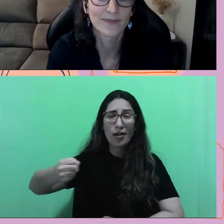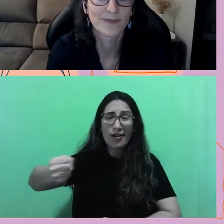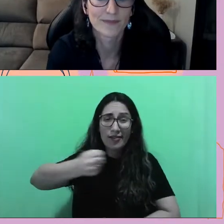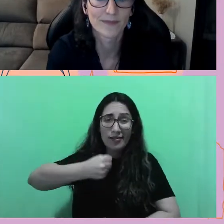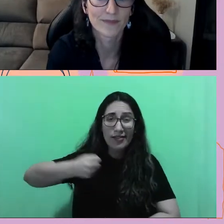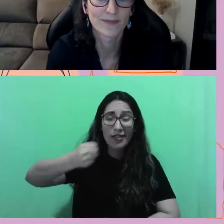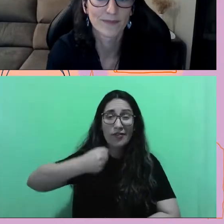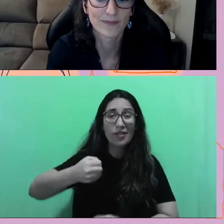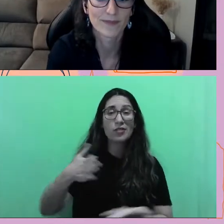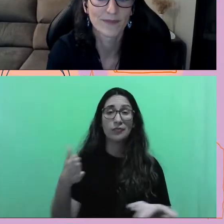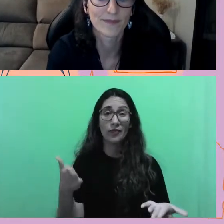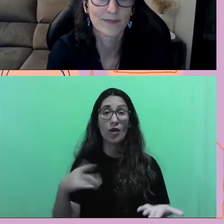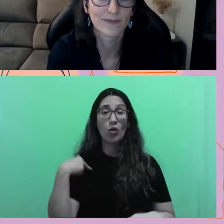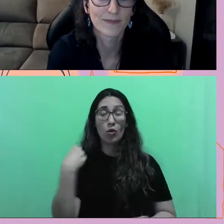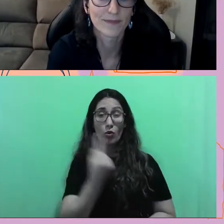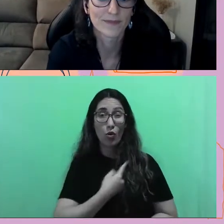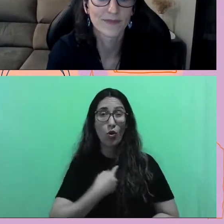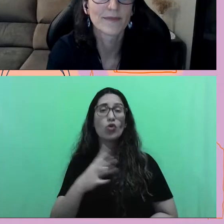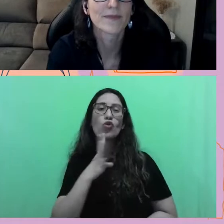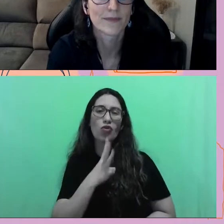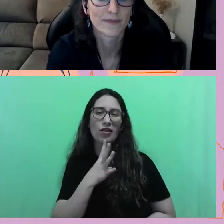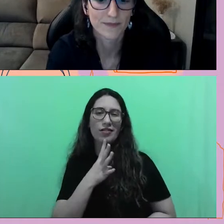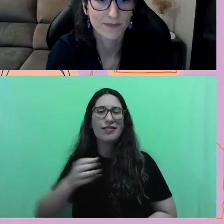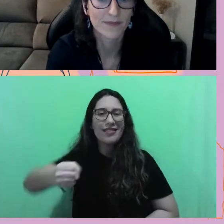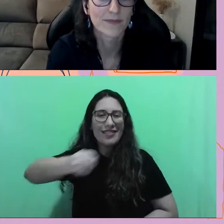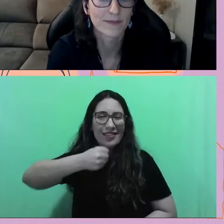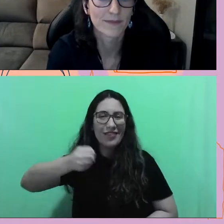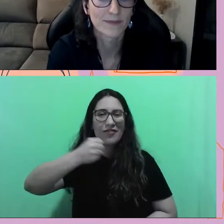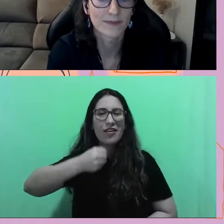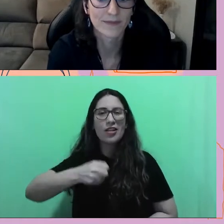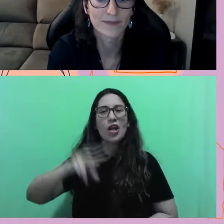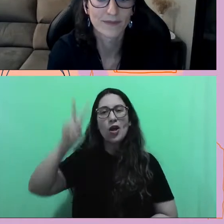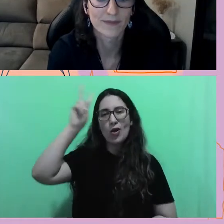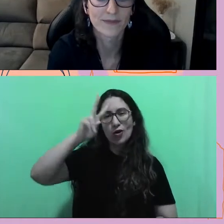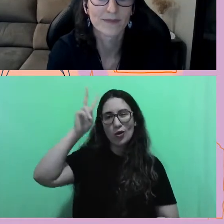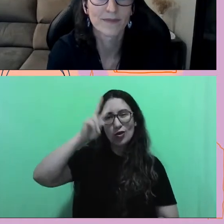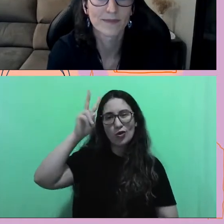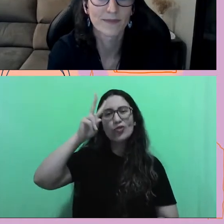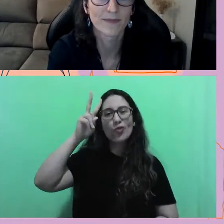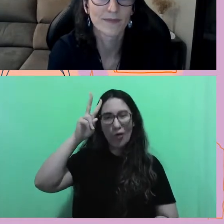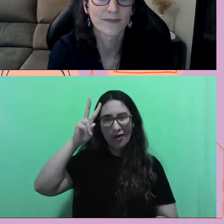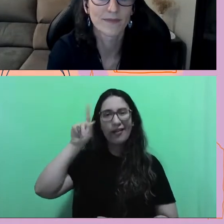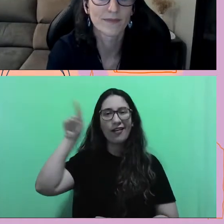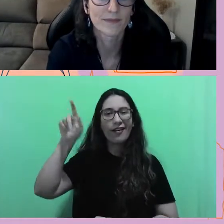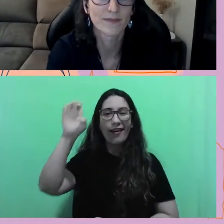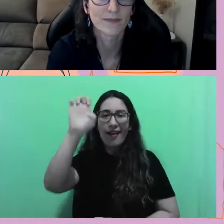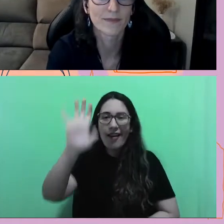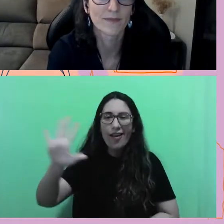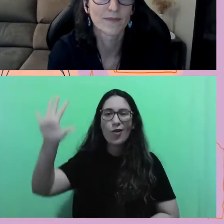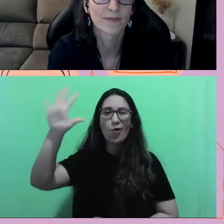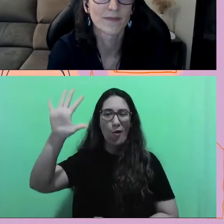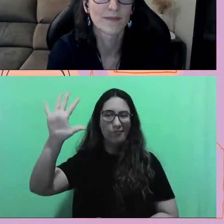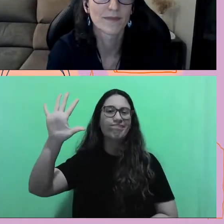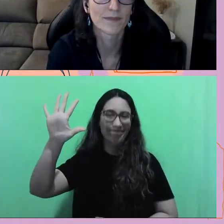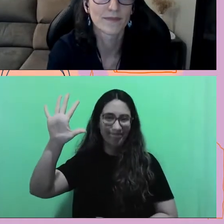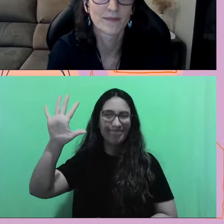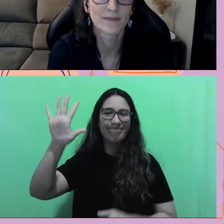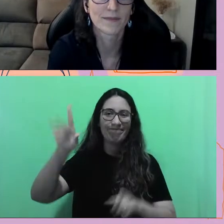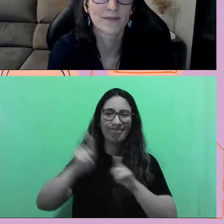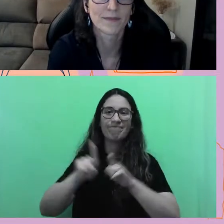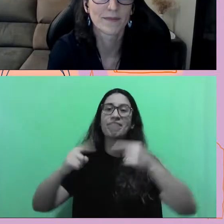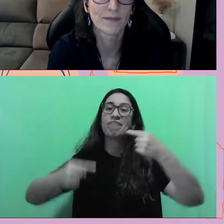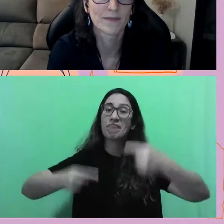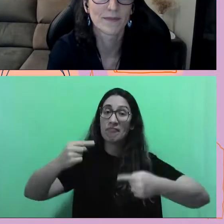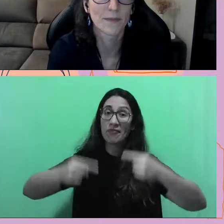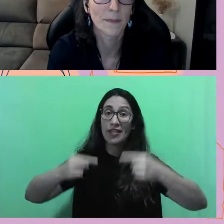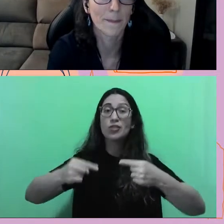conhece é uma história europeia, é uma história de colonização, é uma história de